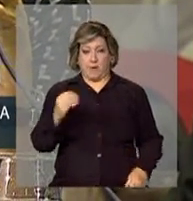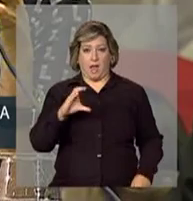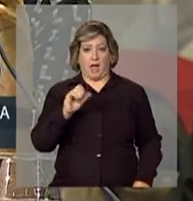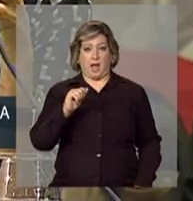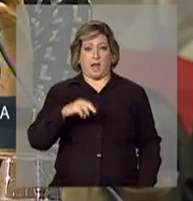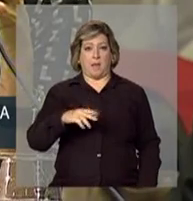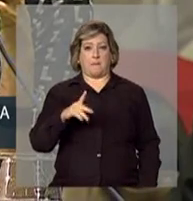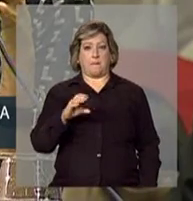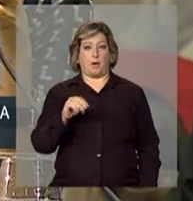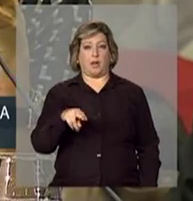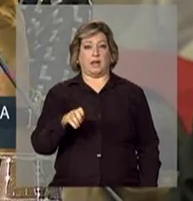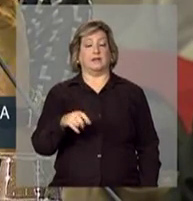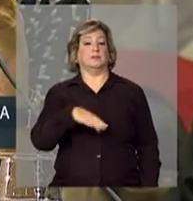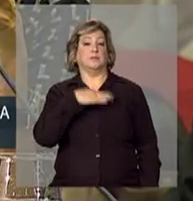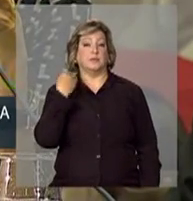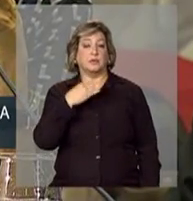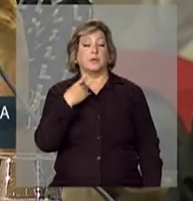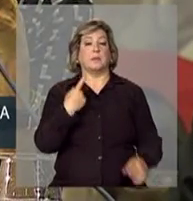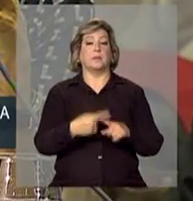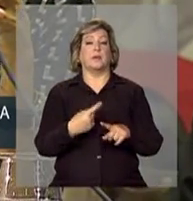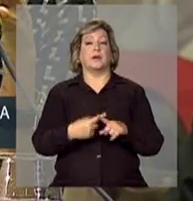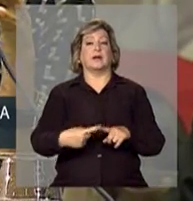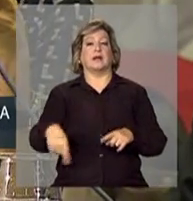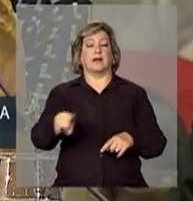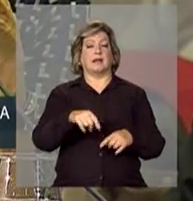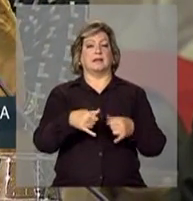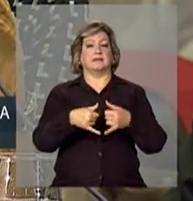que morreram porque estavam localmente